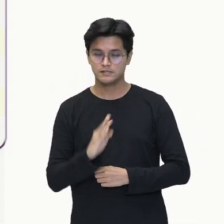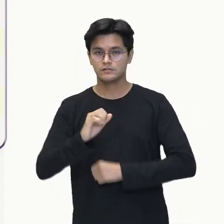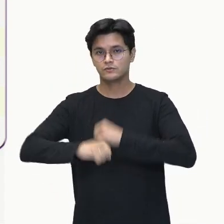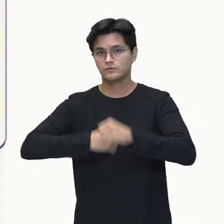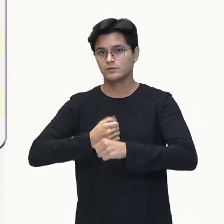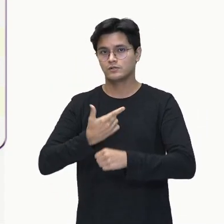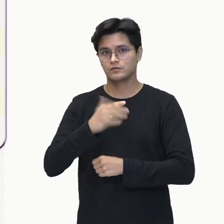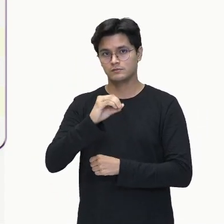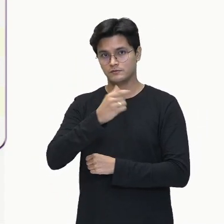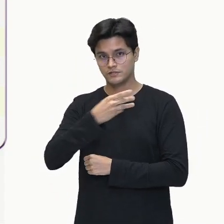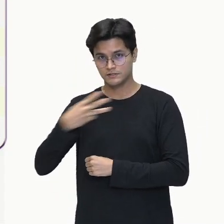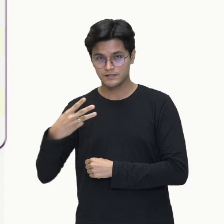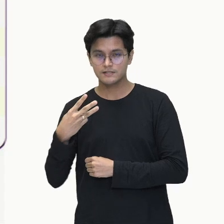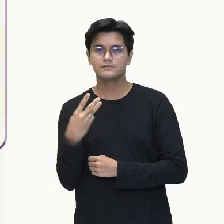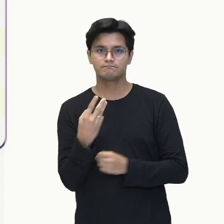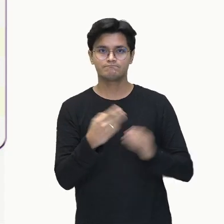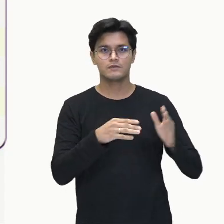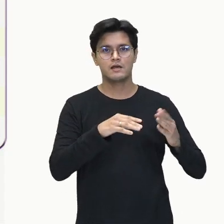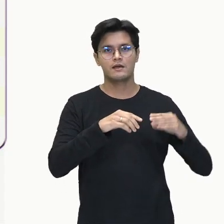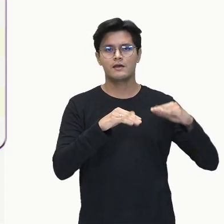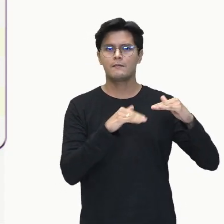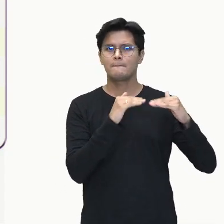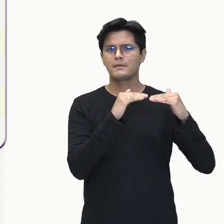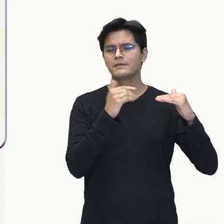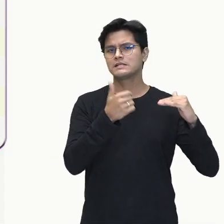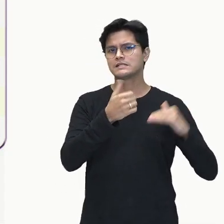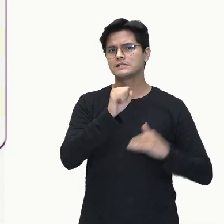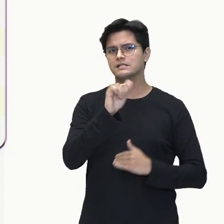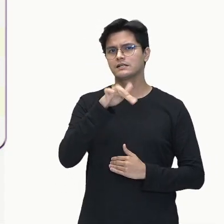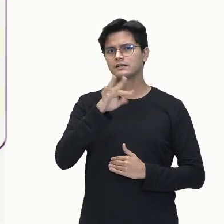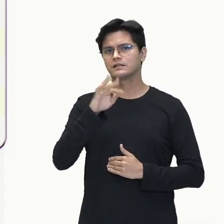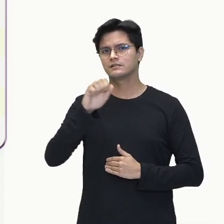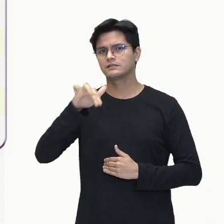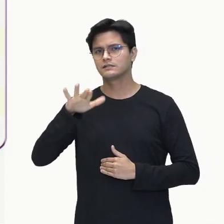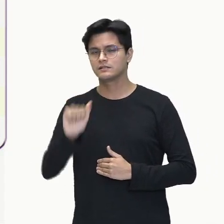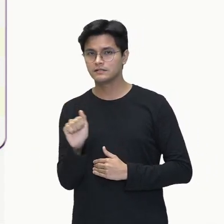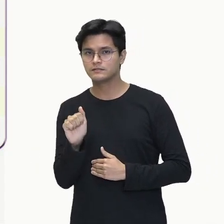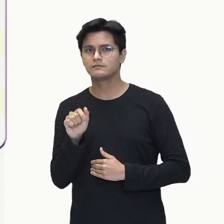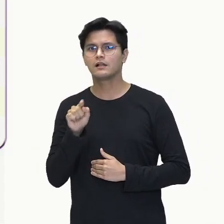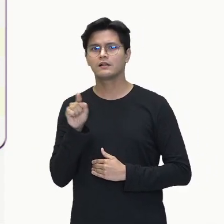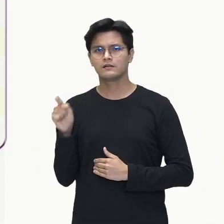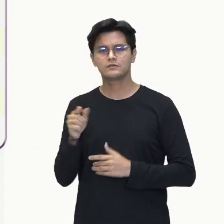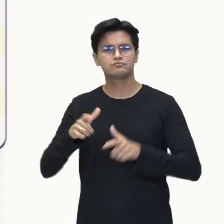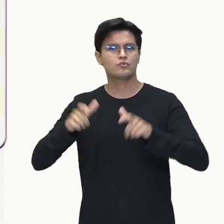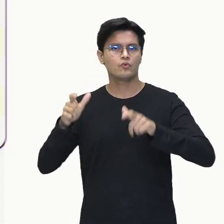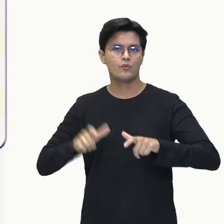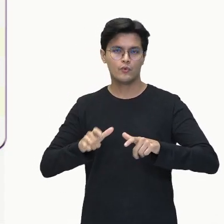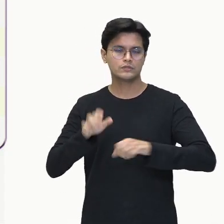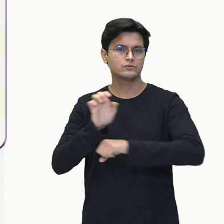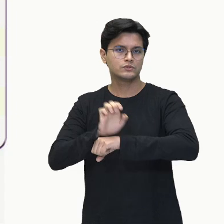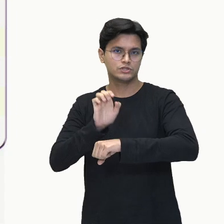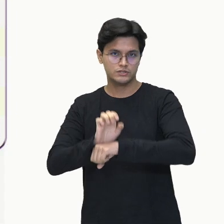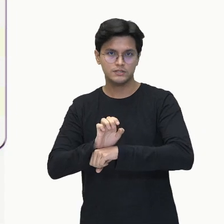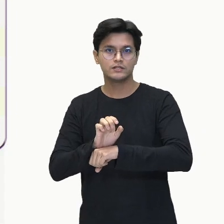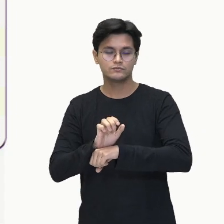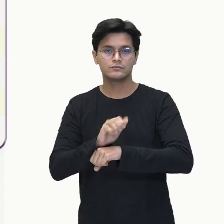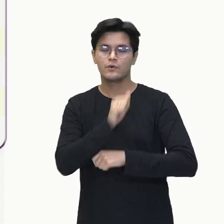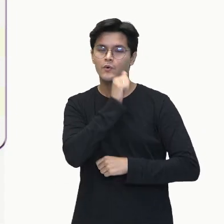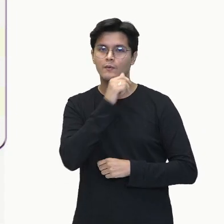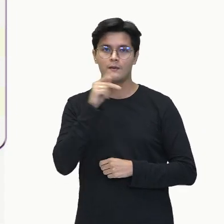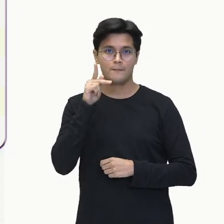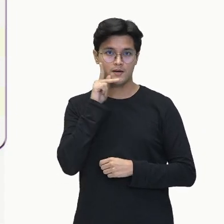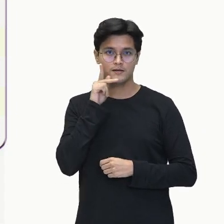foi Santana, tá? Santana fica no estado do Amapá. Então Santana aqui é o nome do